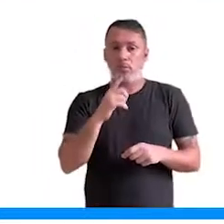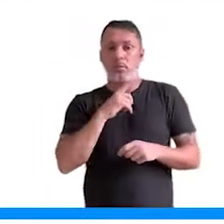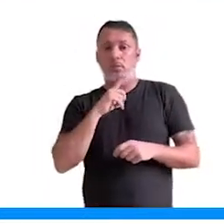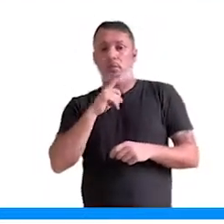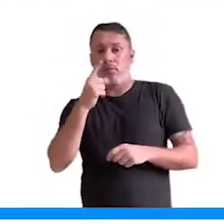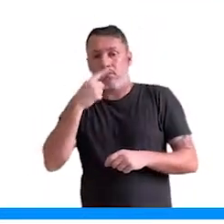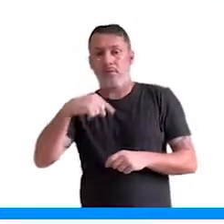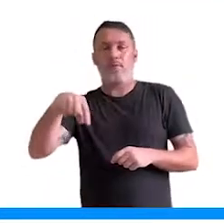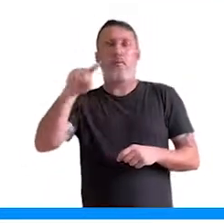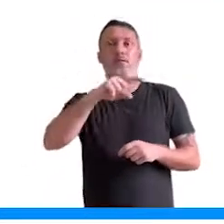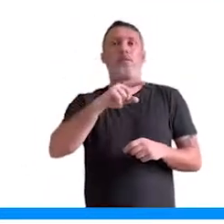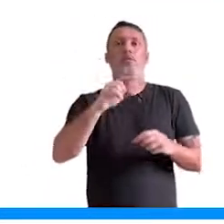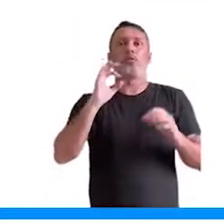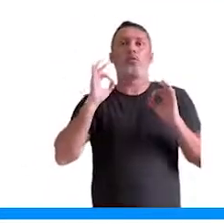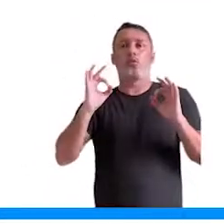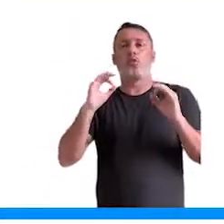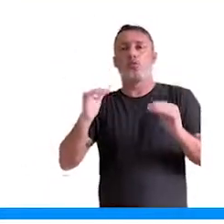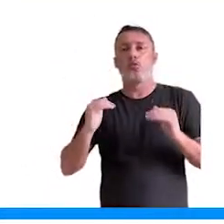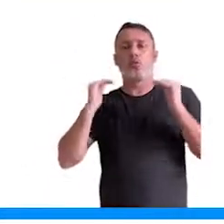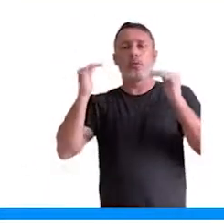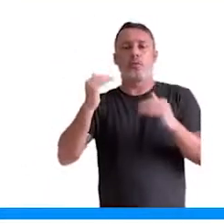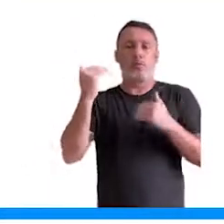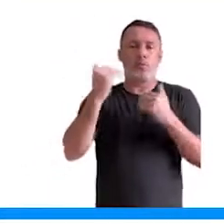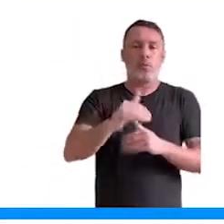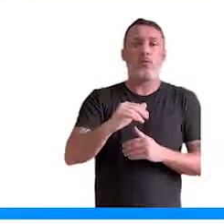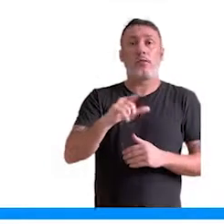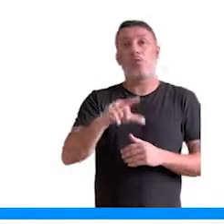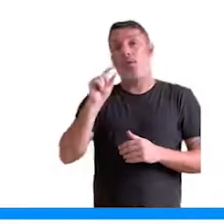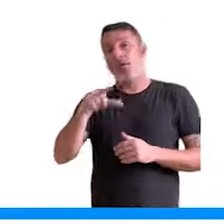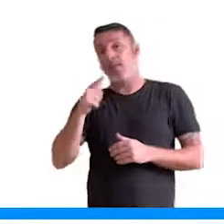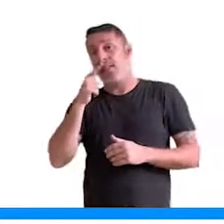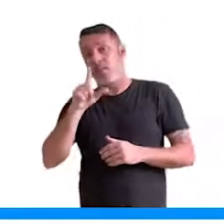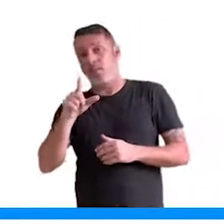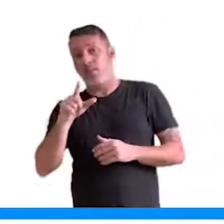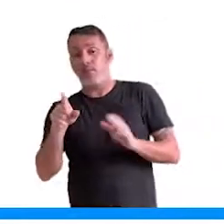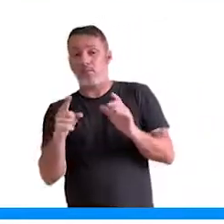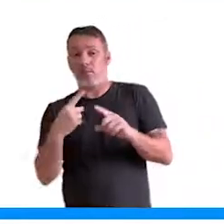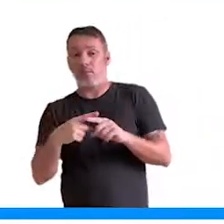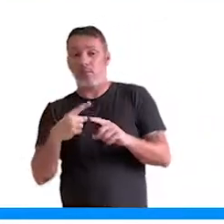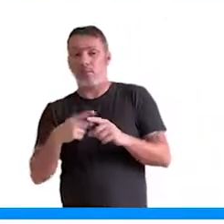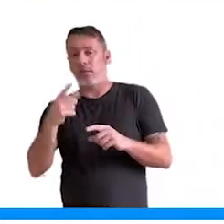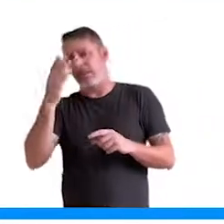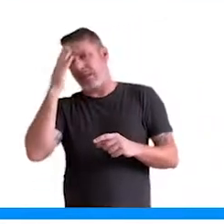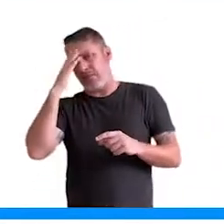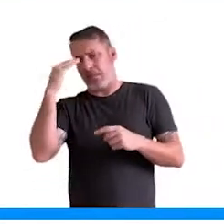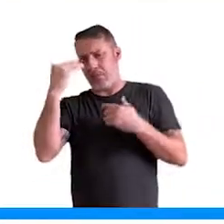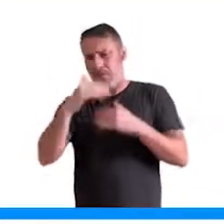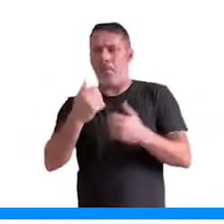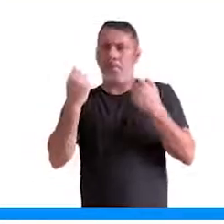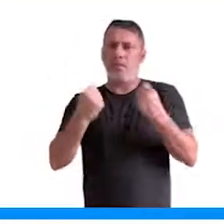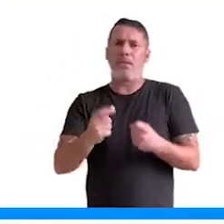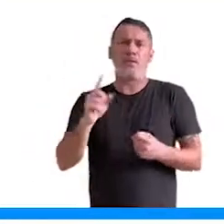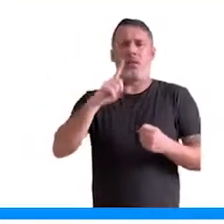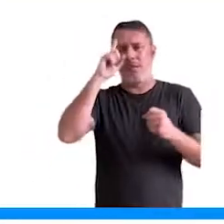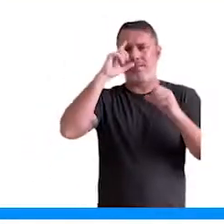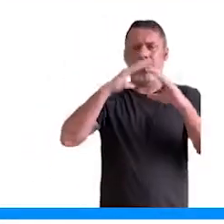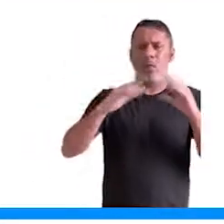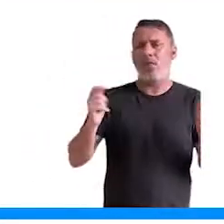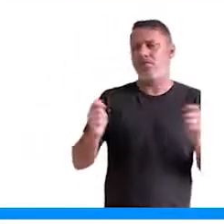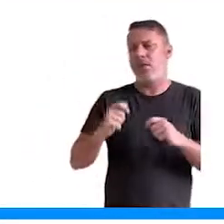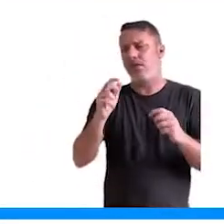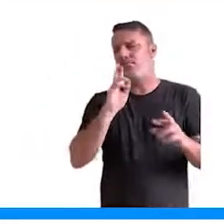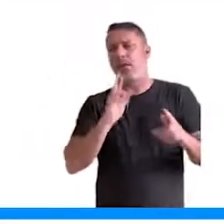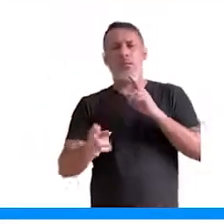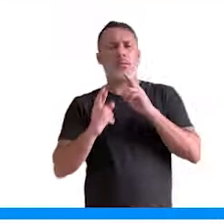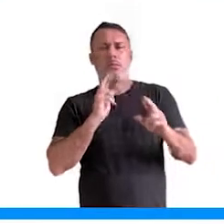de empezar a hacer la prueba por lengua extranjera, porque la cabeza va a estar tranquila y